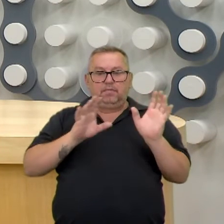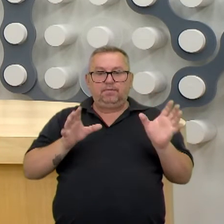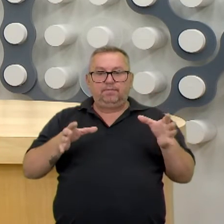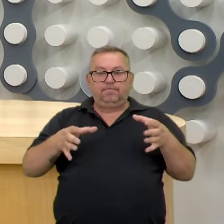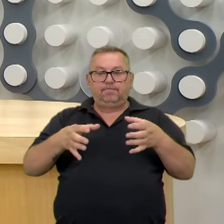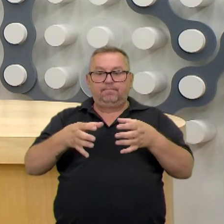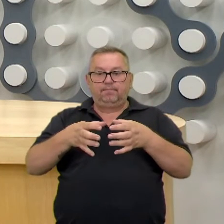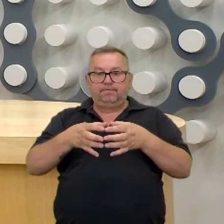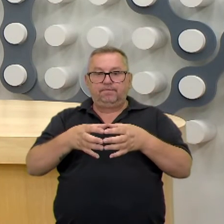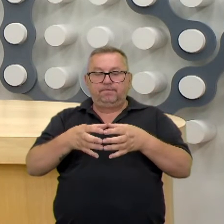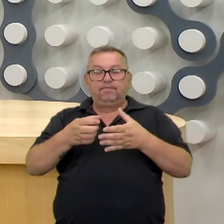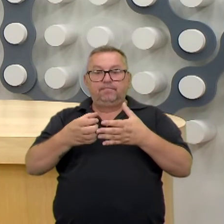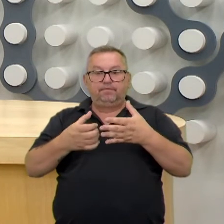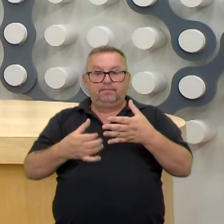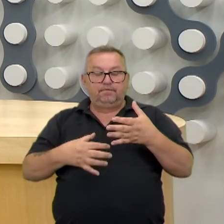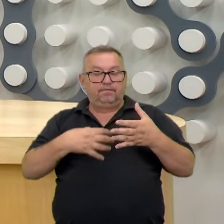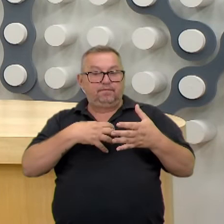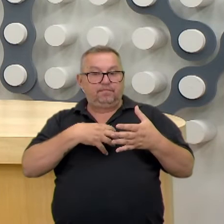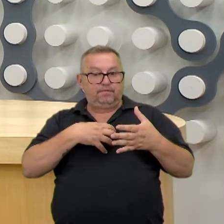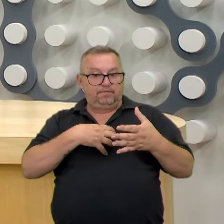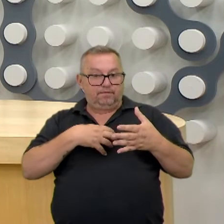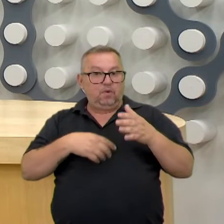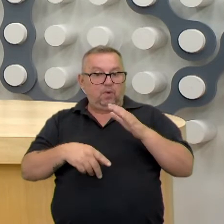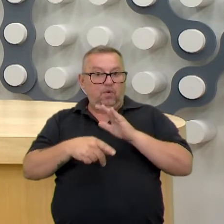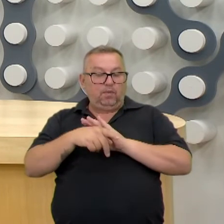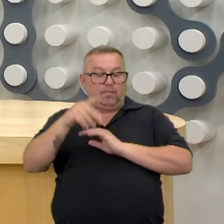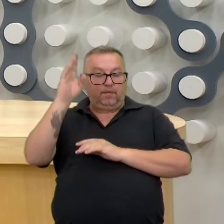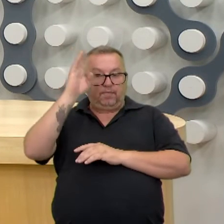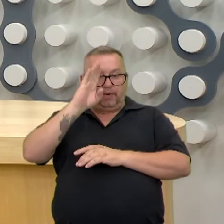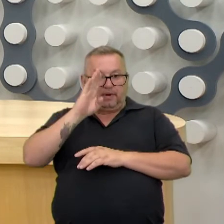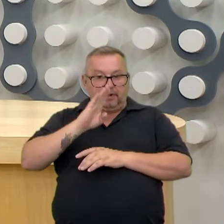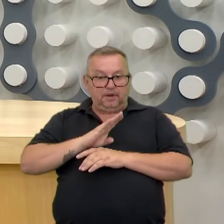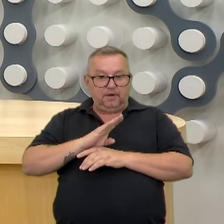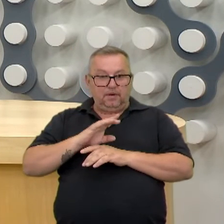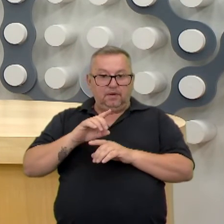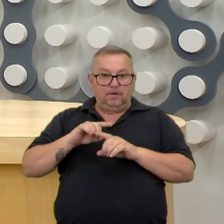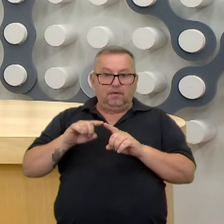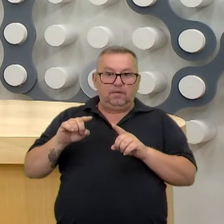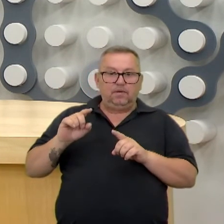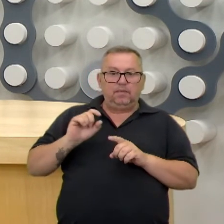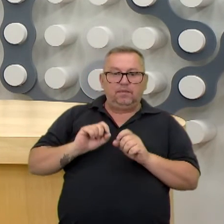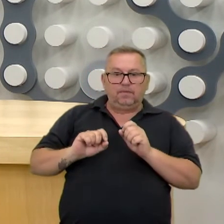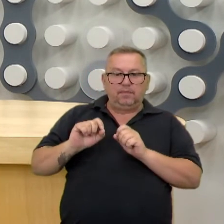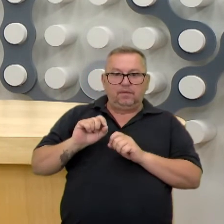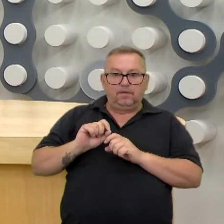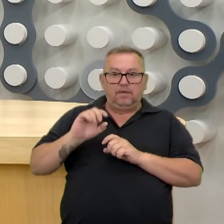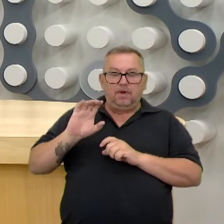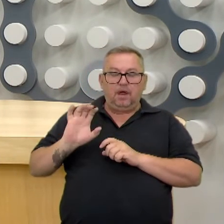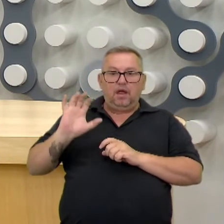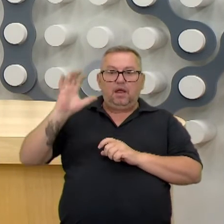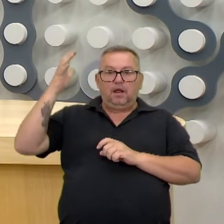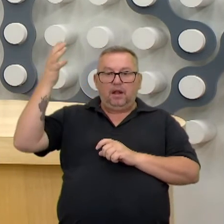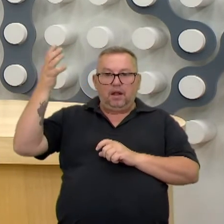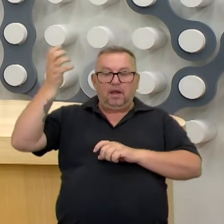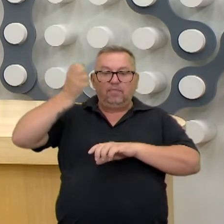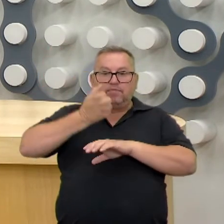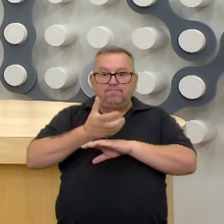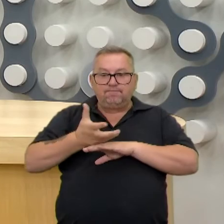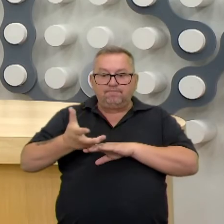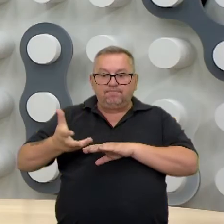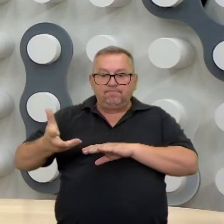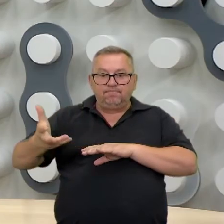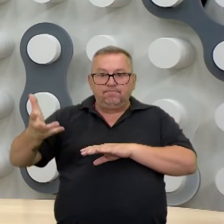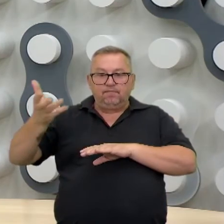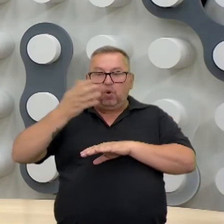dos aspectos físicos do nosso país, como relevo, clima, vegetação,